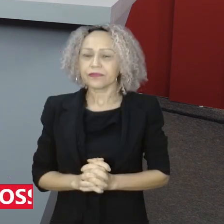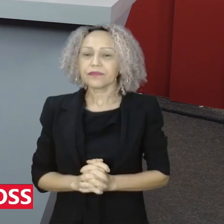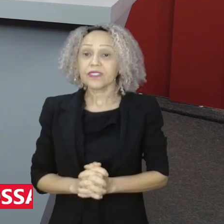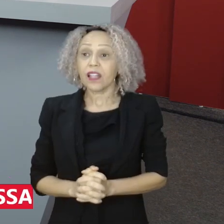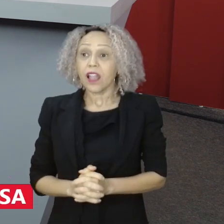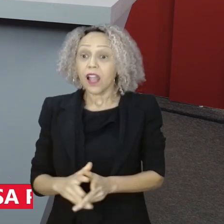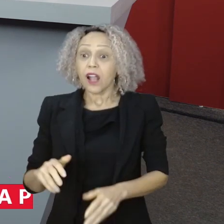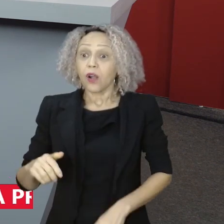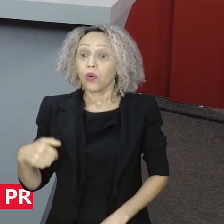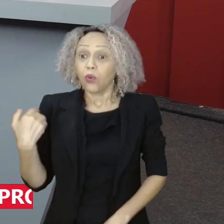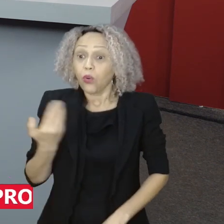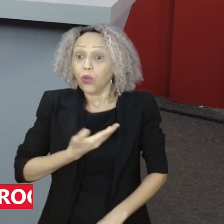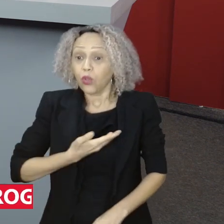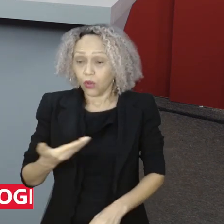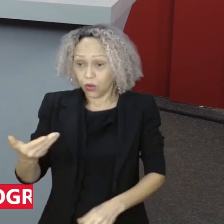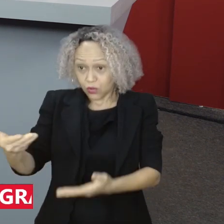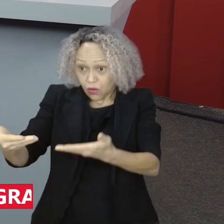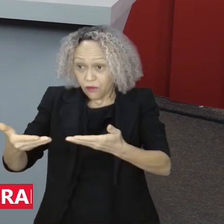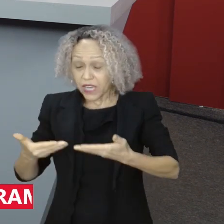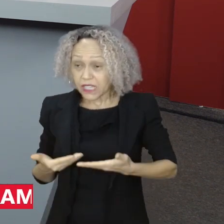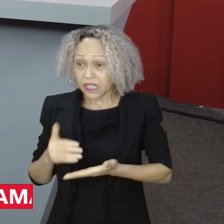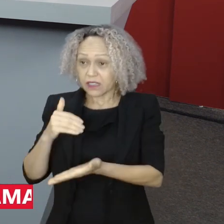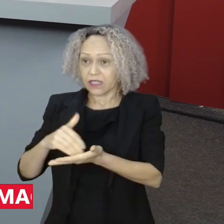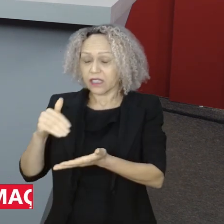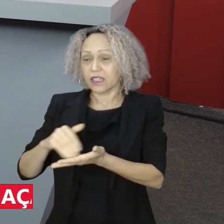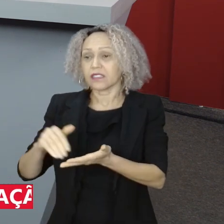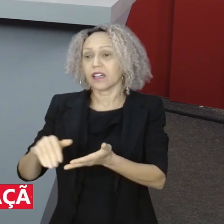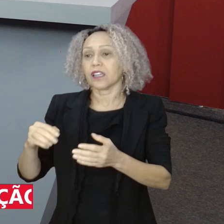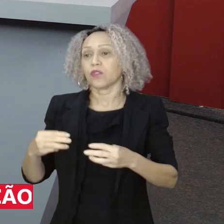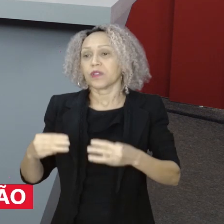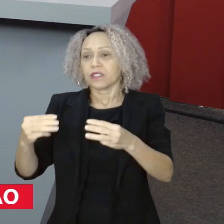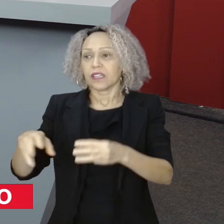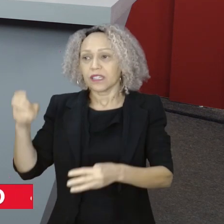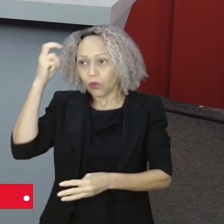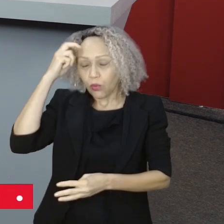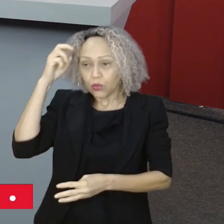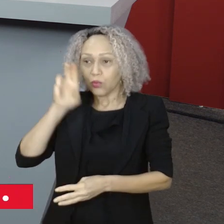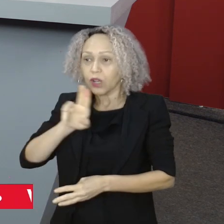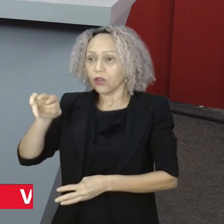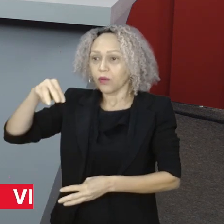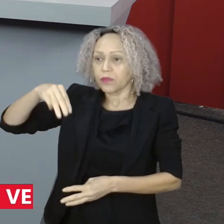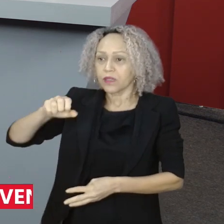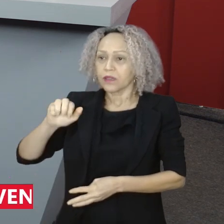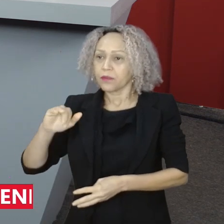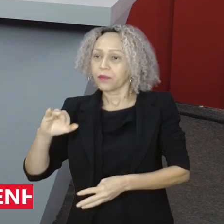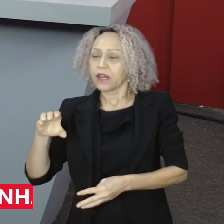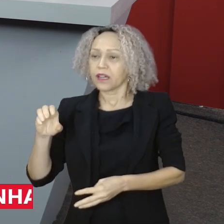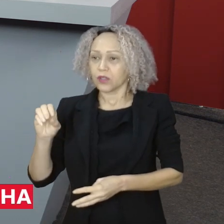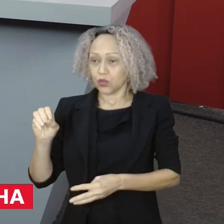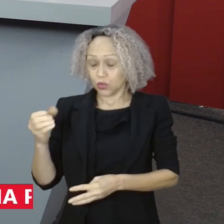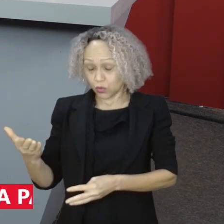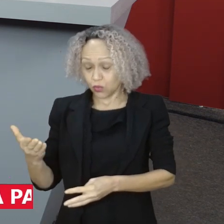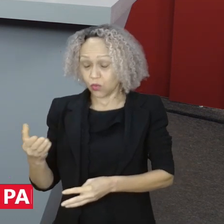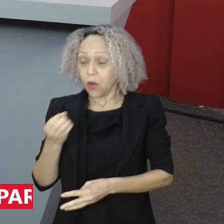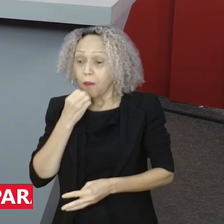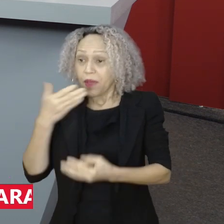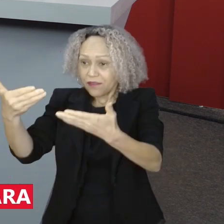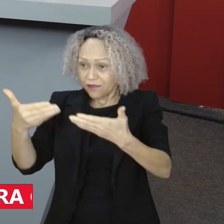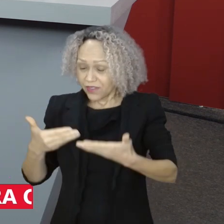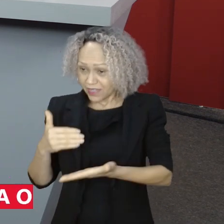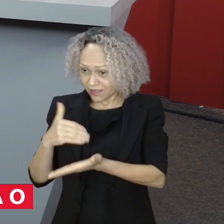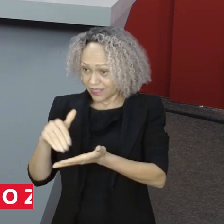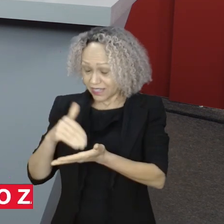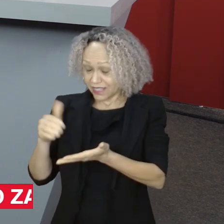E o nosso convidado é o secretário executivo do Ministério da Cultura, Márcio Tavares. Bem-vindo, secretário. Obrigado, Amanda. Prazer